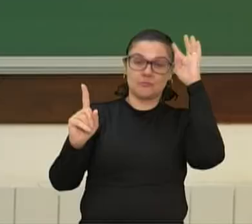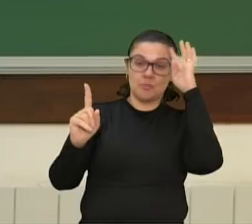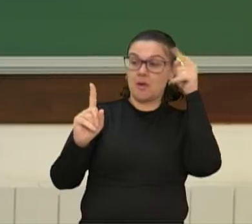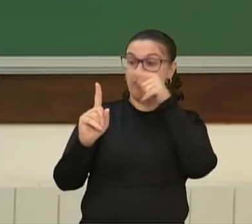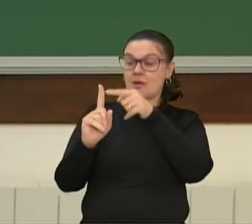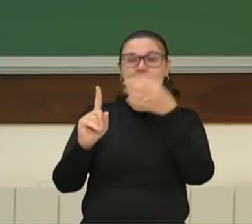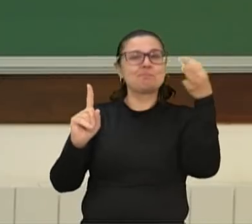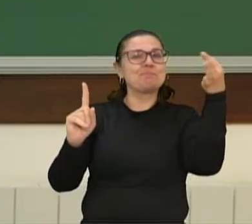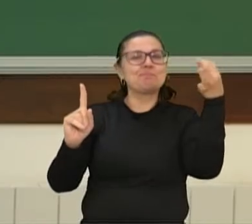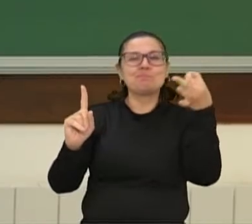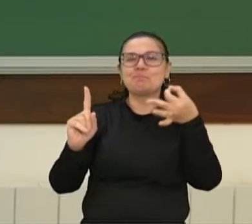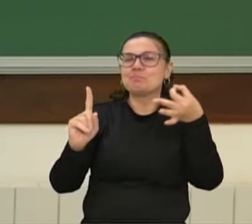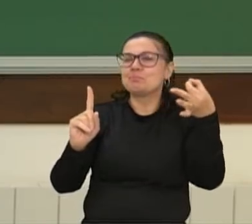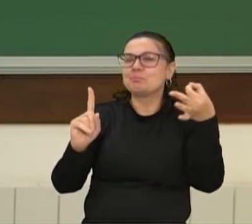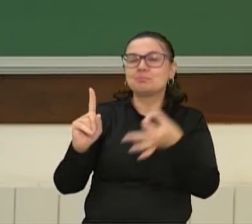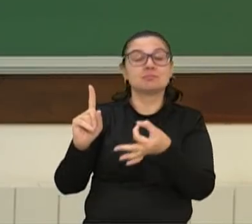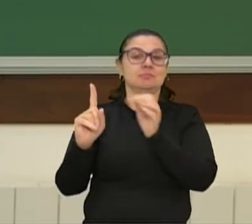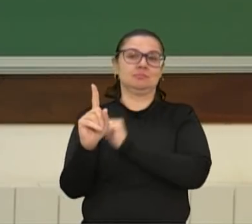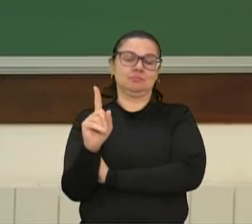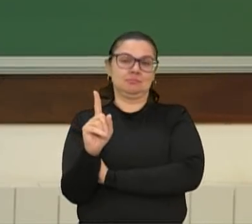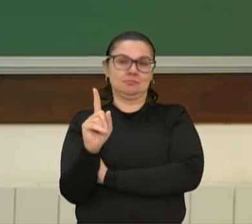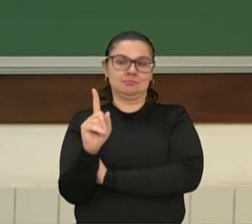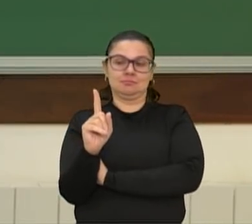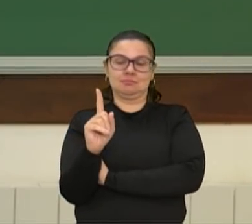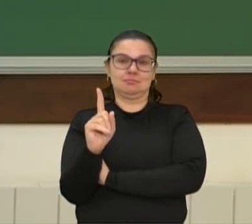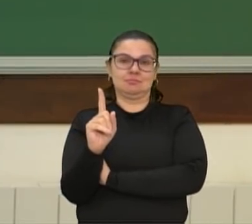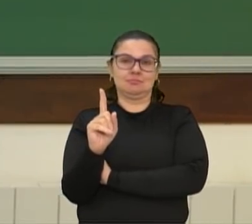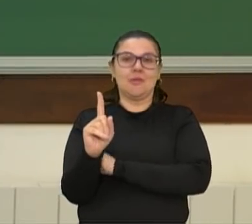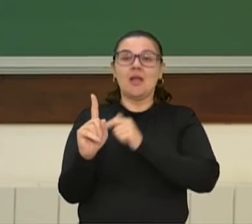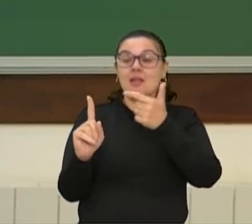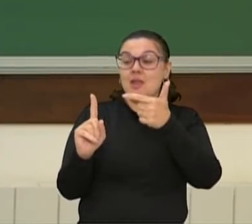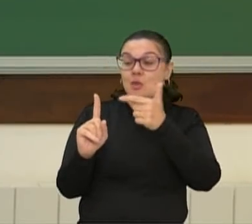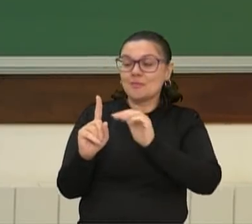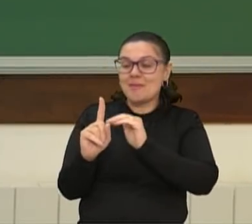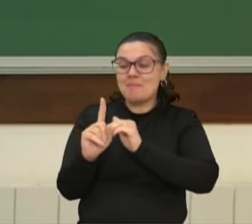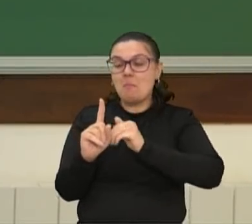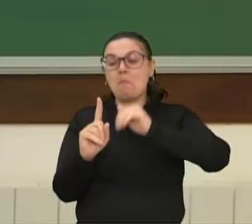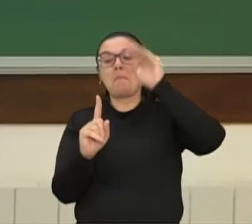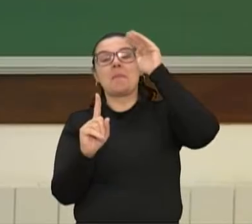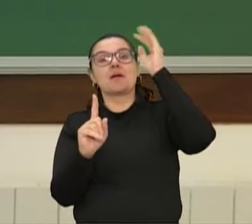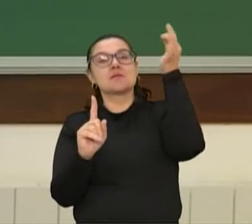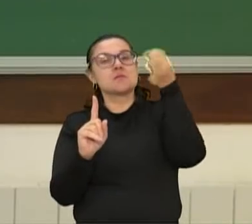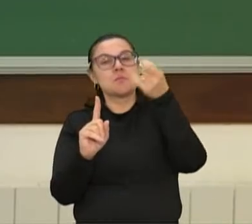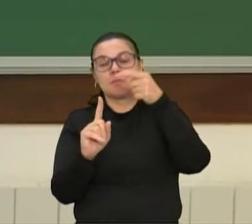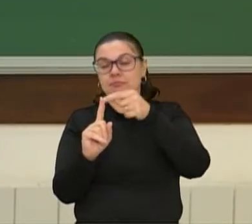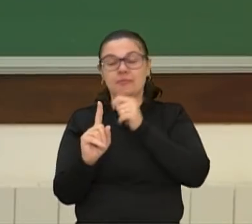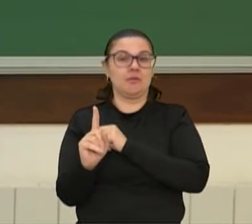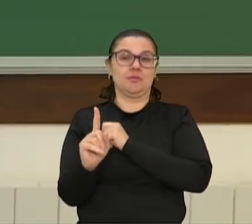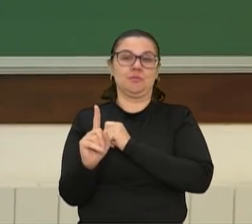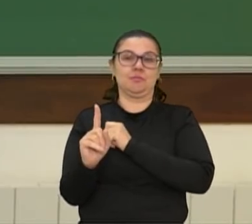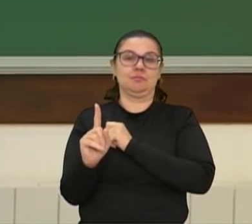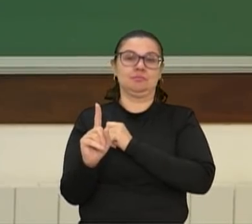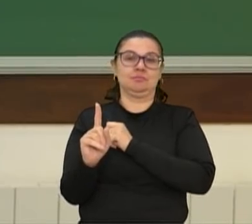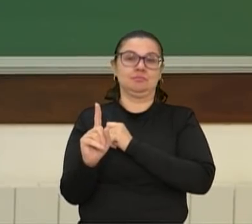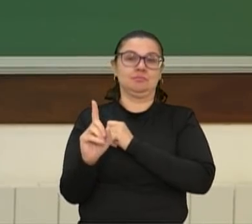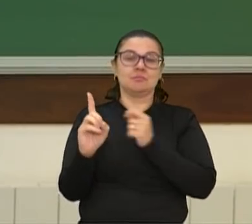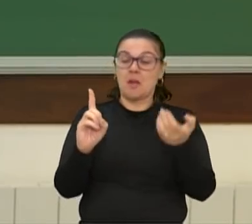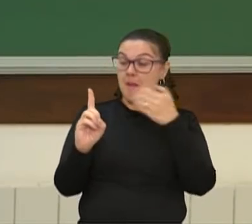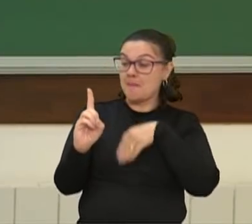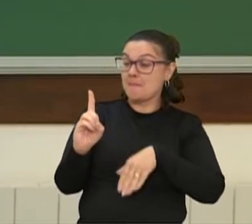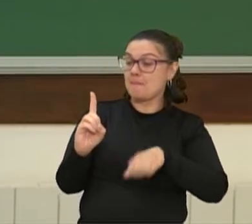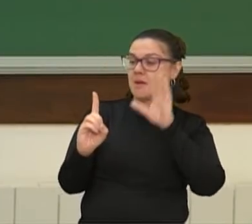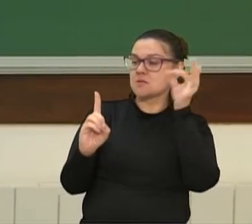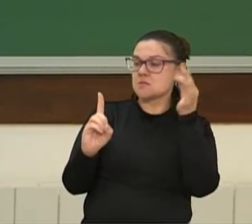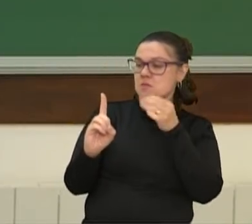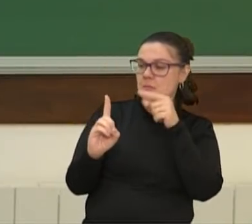alguma coisa que seja perfeita, que não existe nada mais perfeito do que ele,